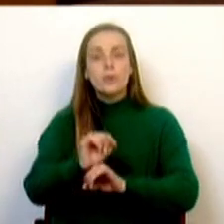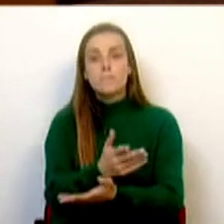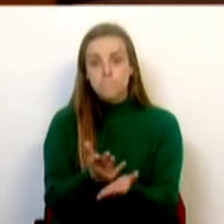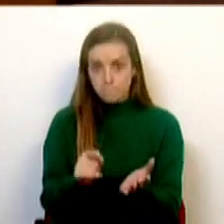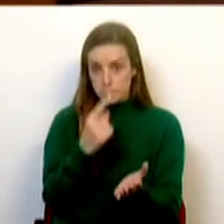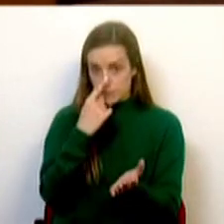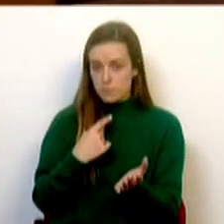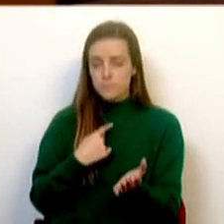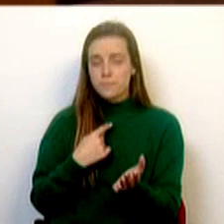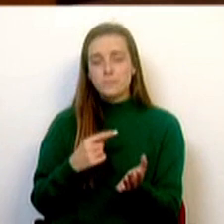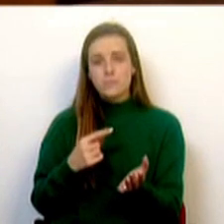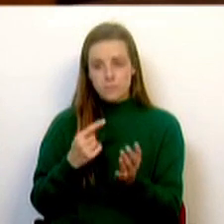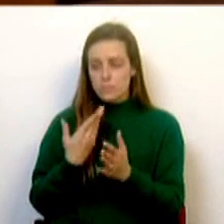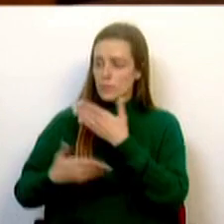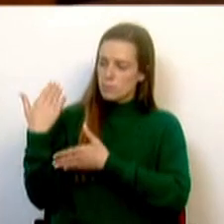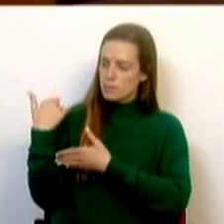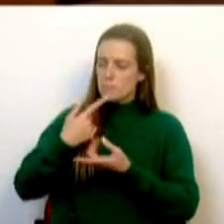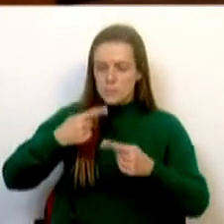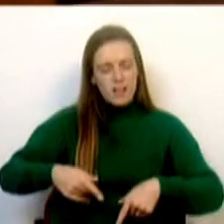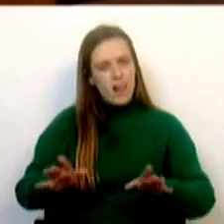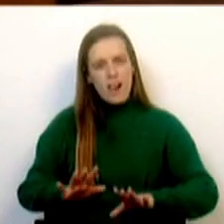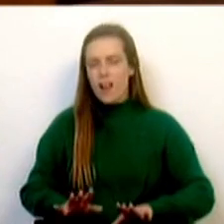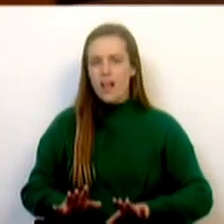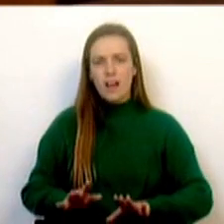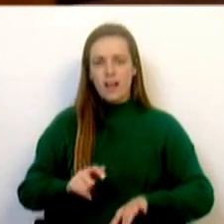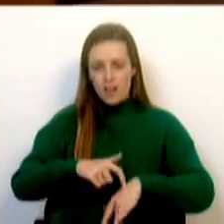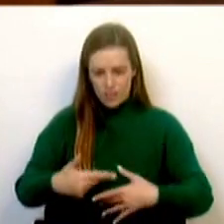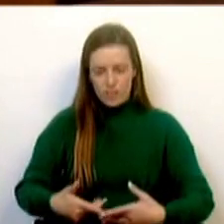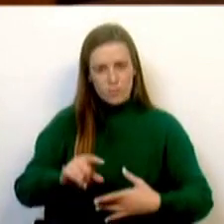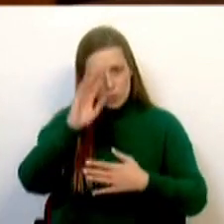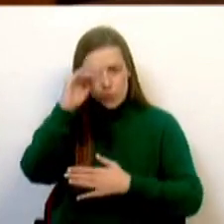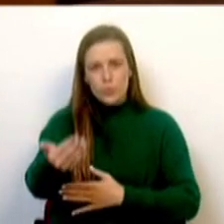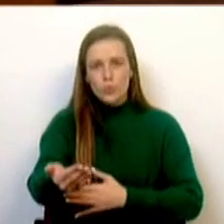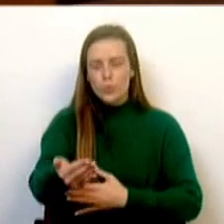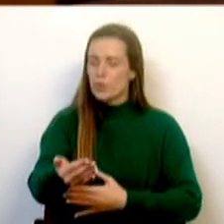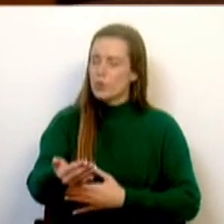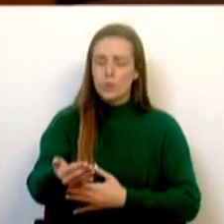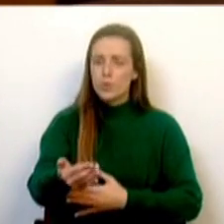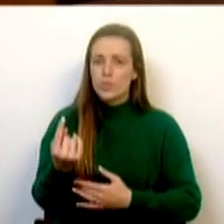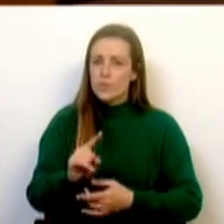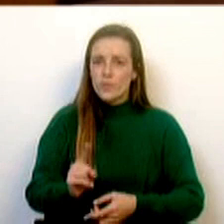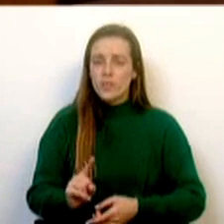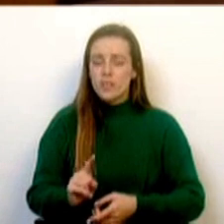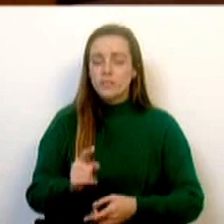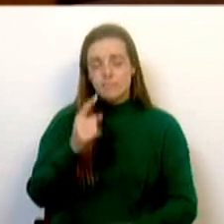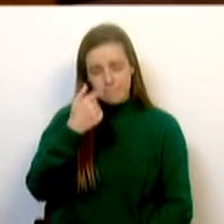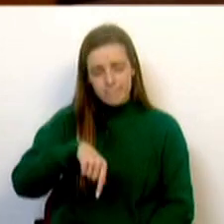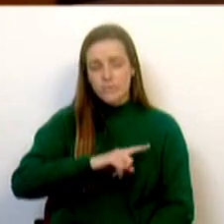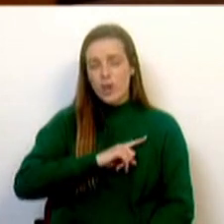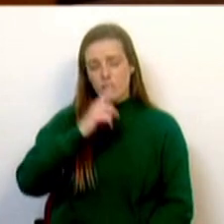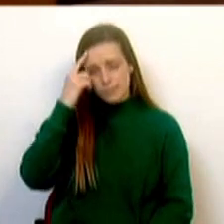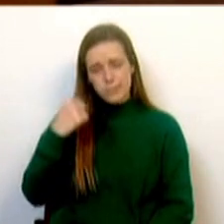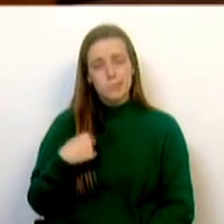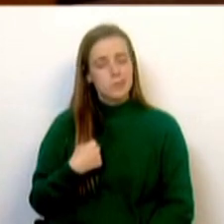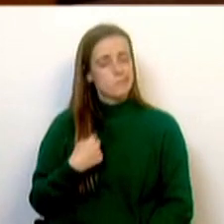erros do passado se repetissem no presente e no futuro. Sabemos que não é assim. Nem sempre